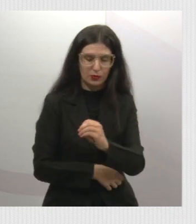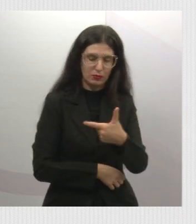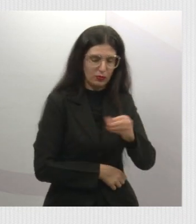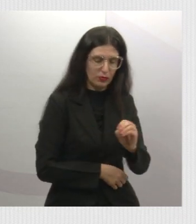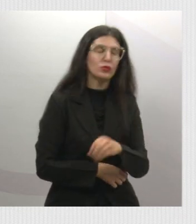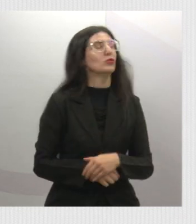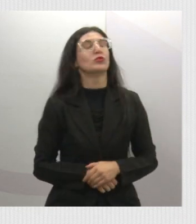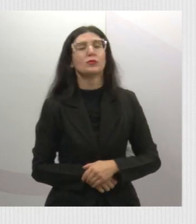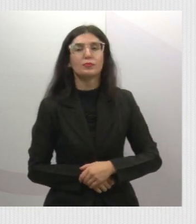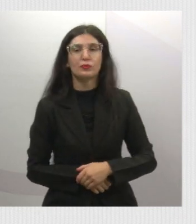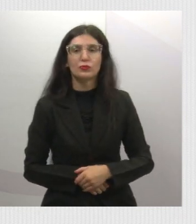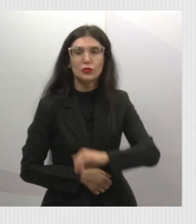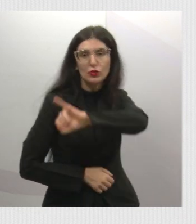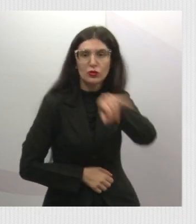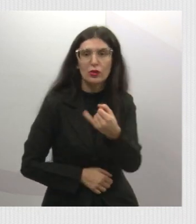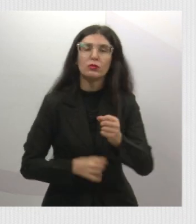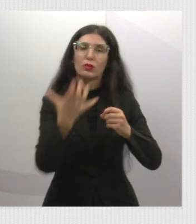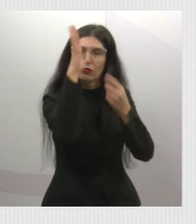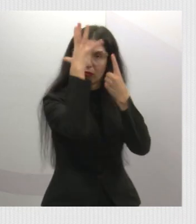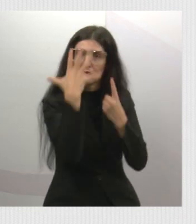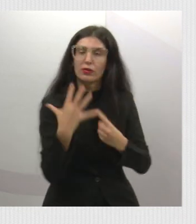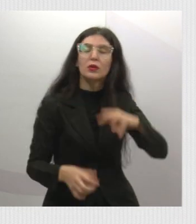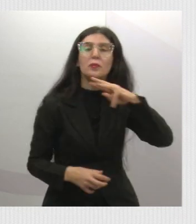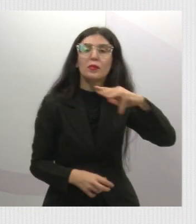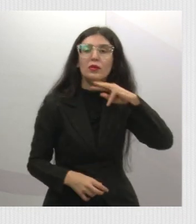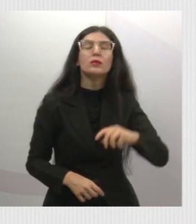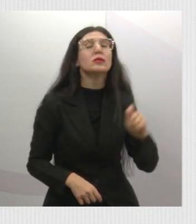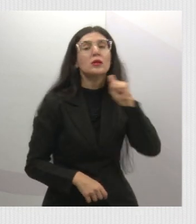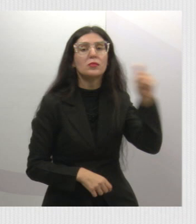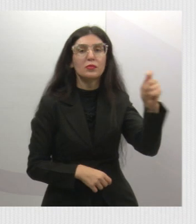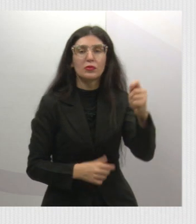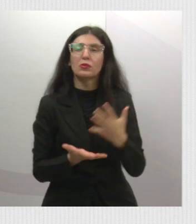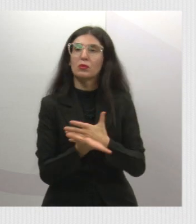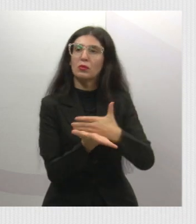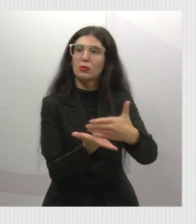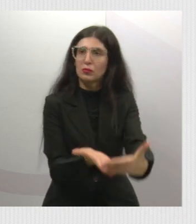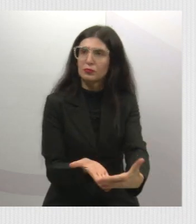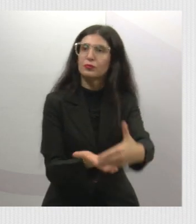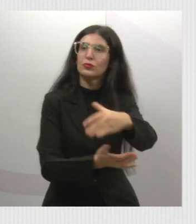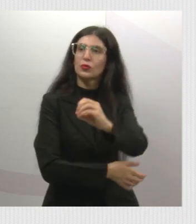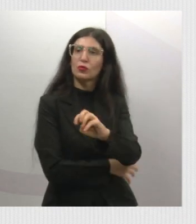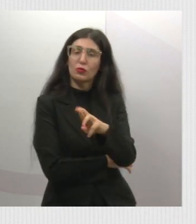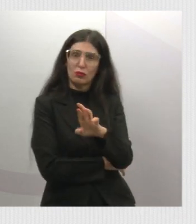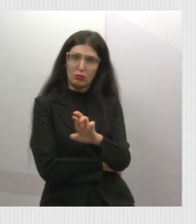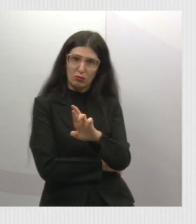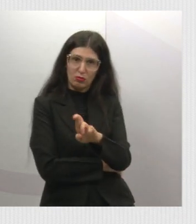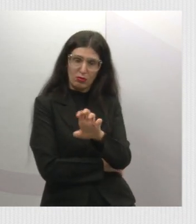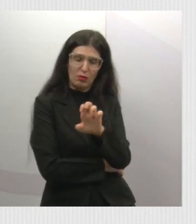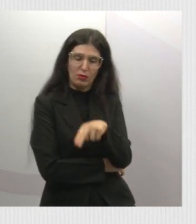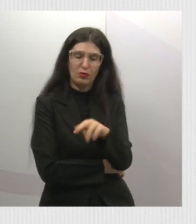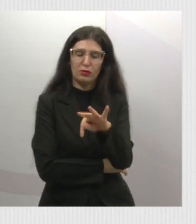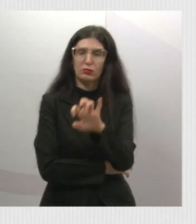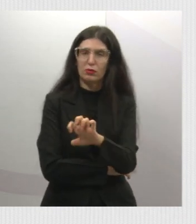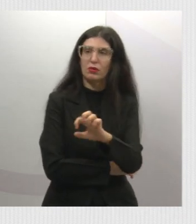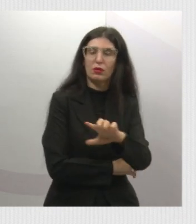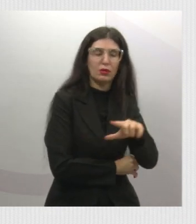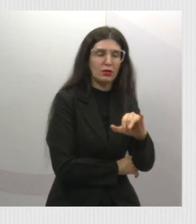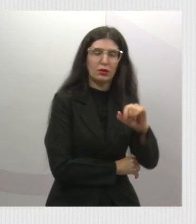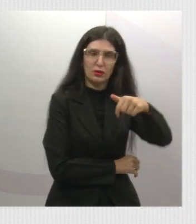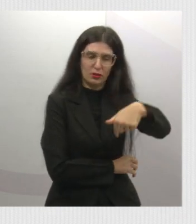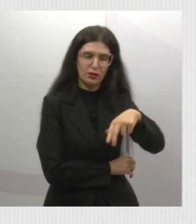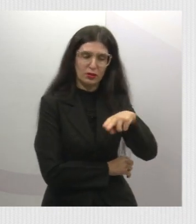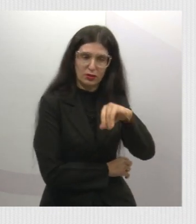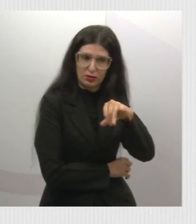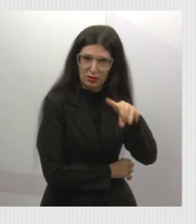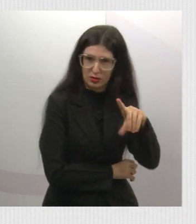primeiro quadrimestre, onde iremos começar pela receita corrente líquida. Essa receita